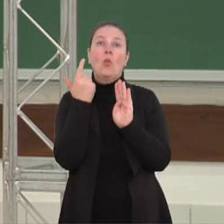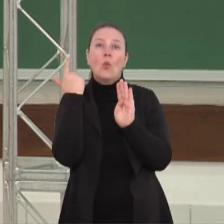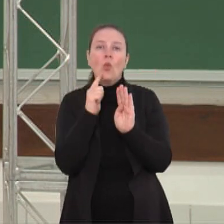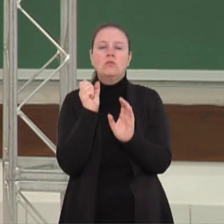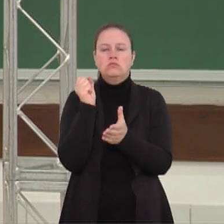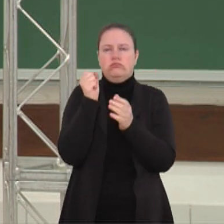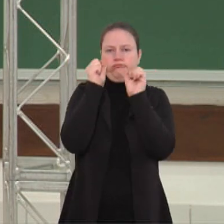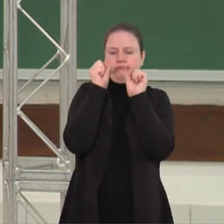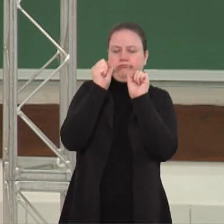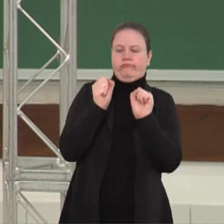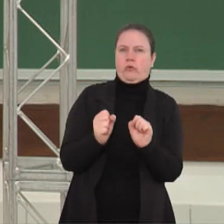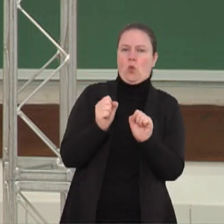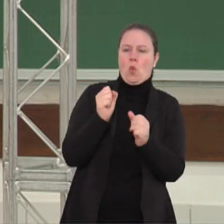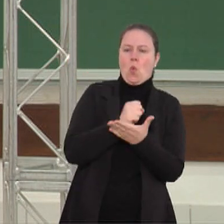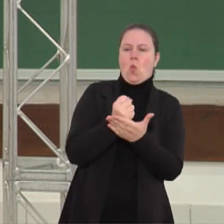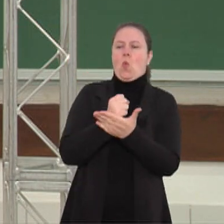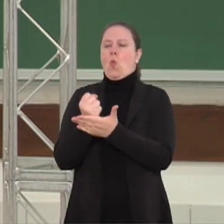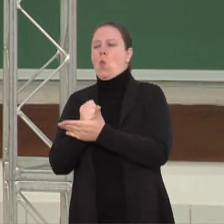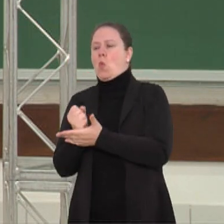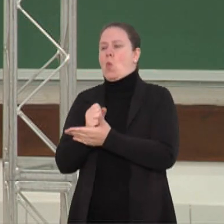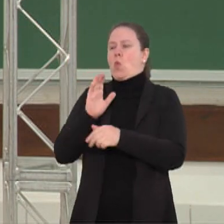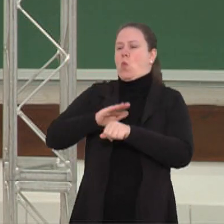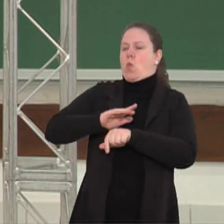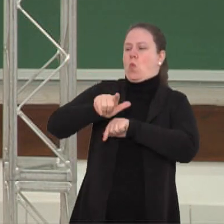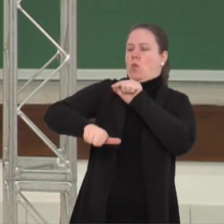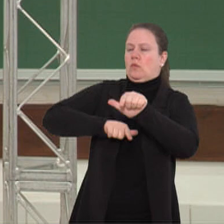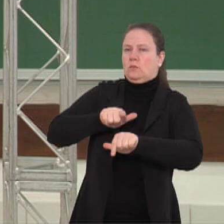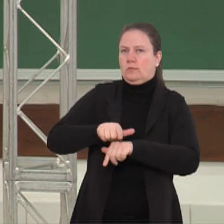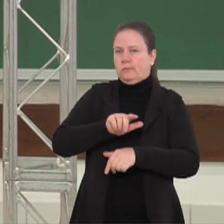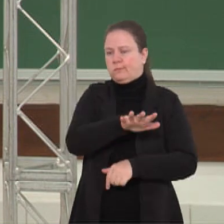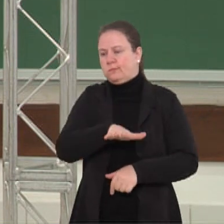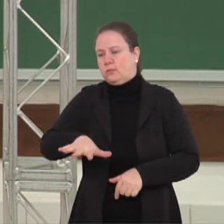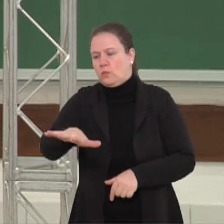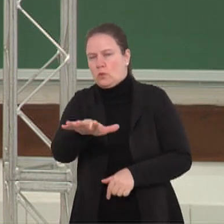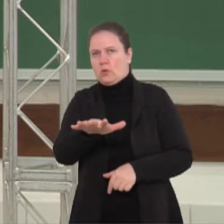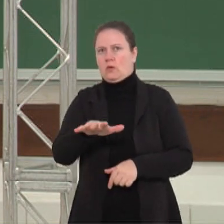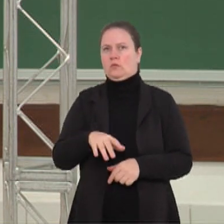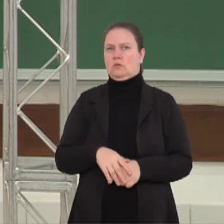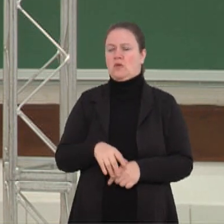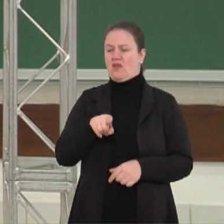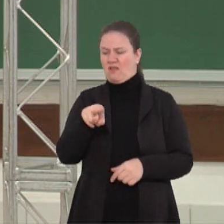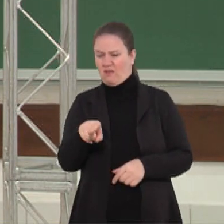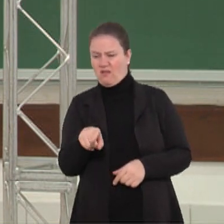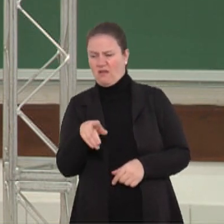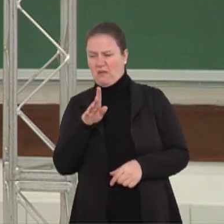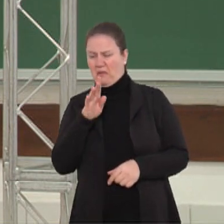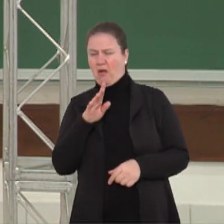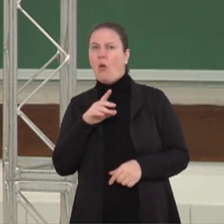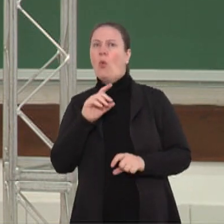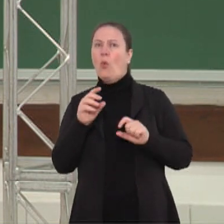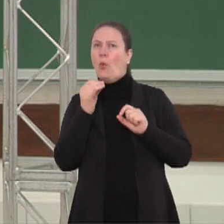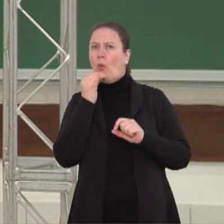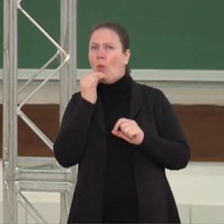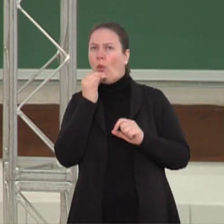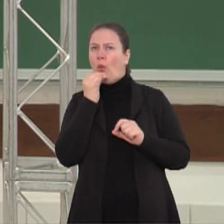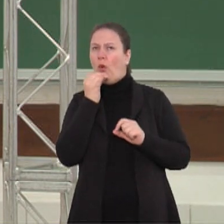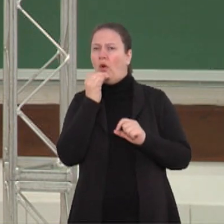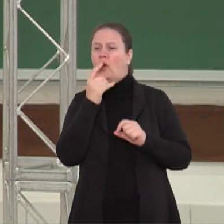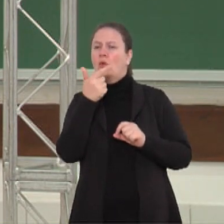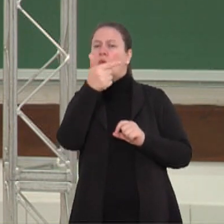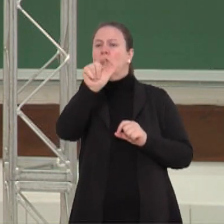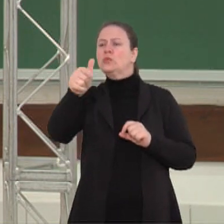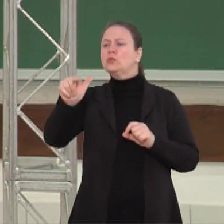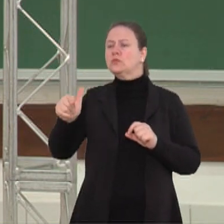dominar os trabalhadores. Então, aliená-los. A palavra alienar vem de alien, quer dizer